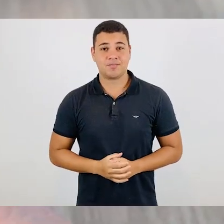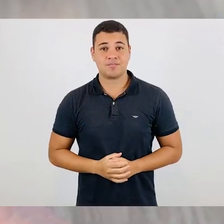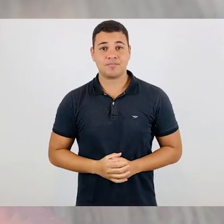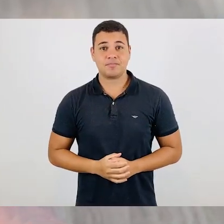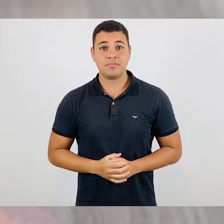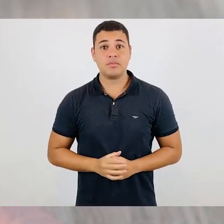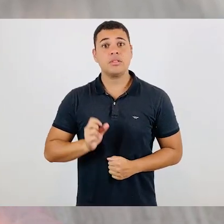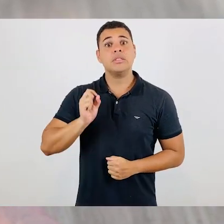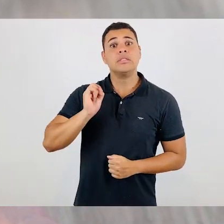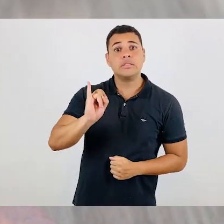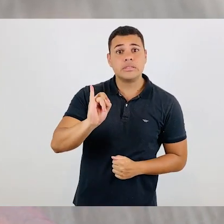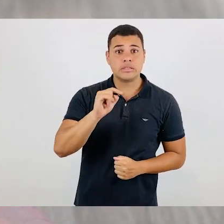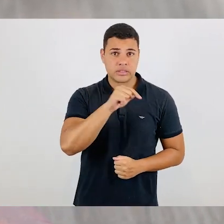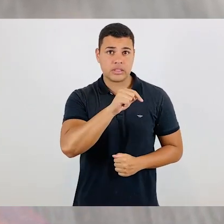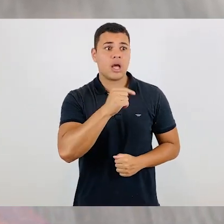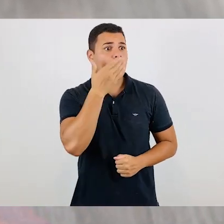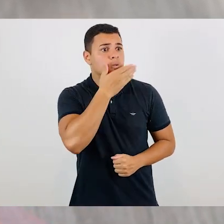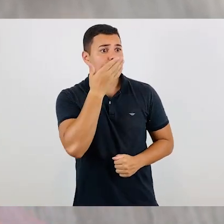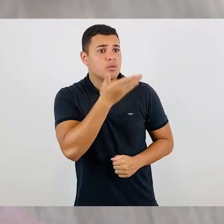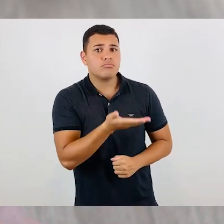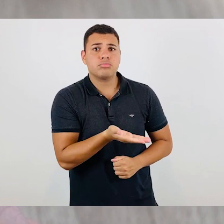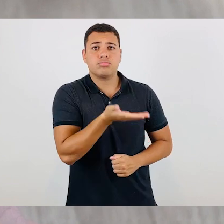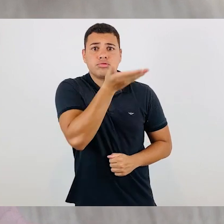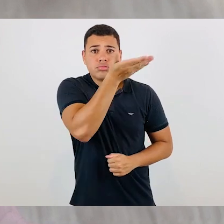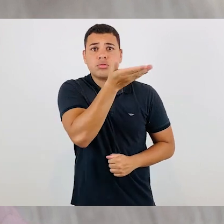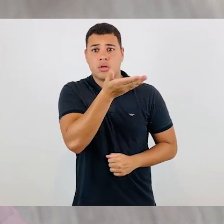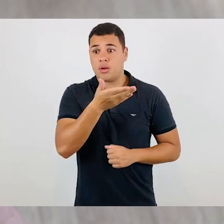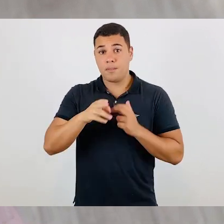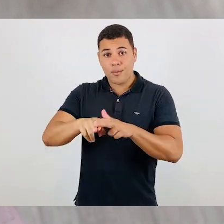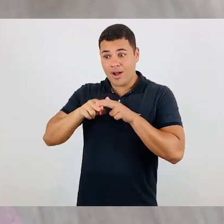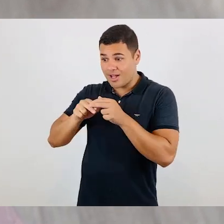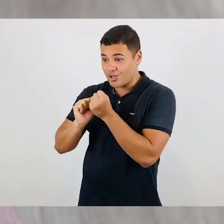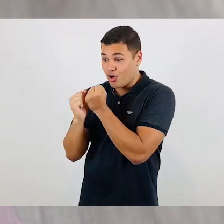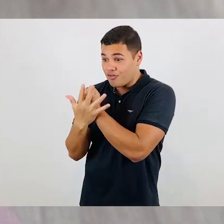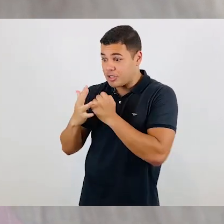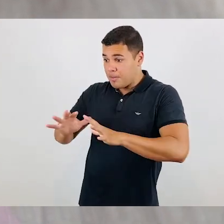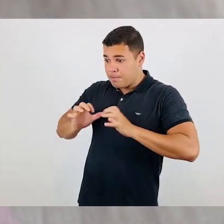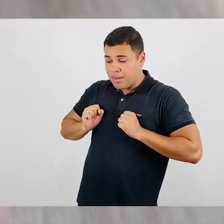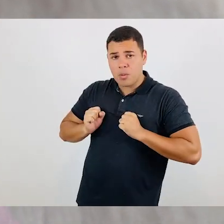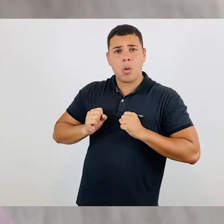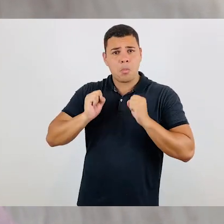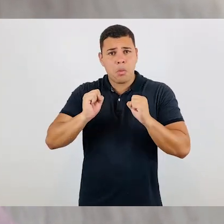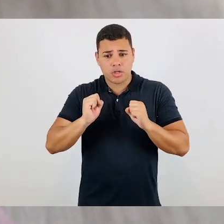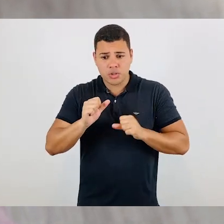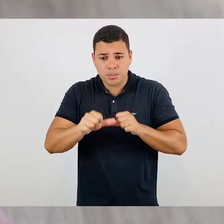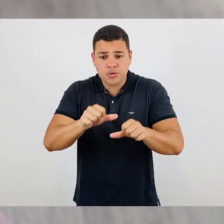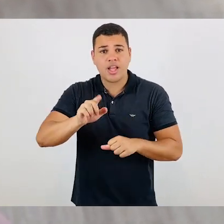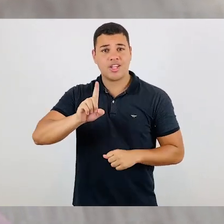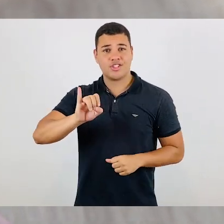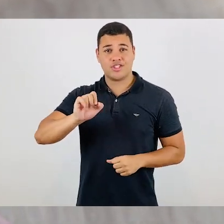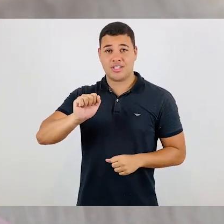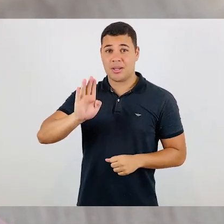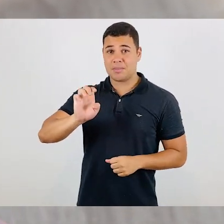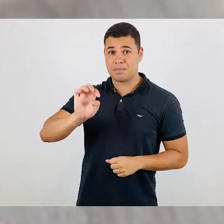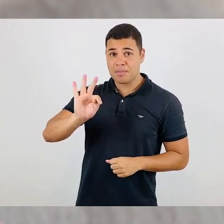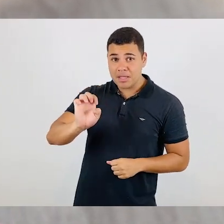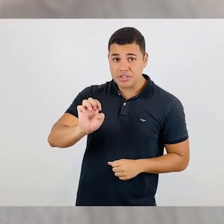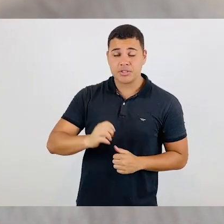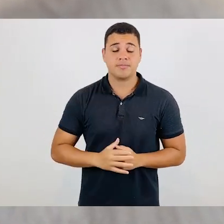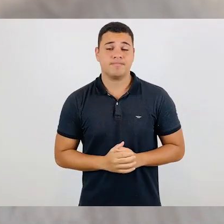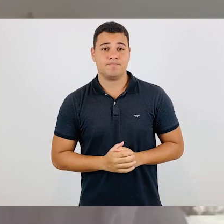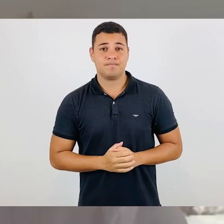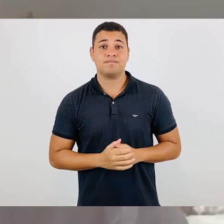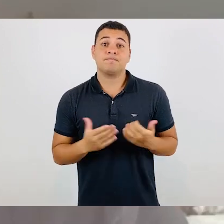A hiperglicemia induzida por Covid-19 pode se transformar em diabetes mesmo após a recuperação desse